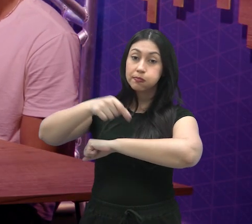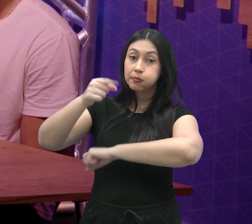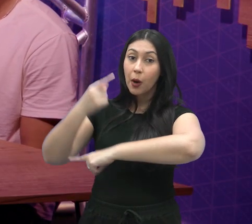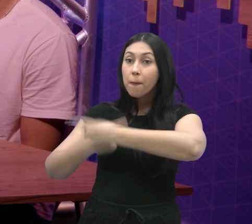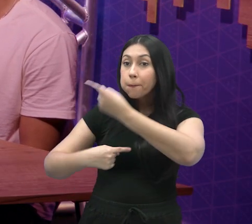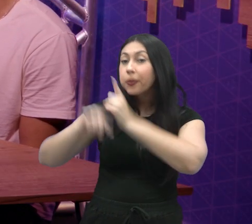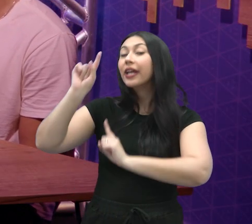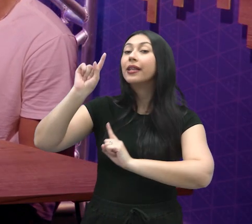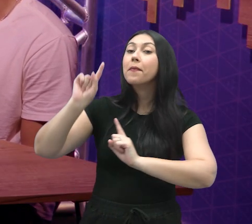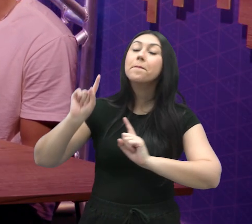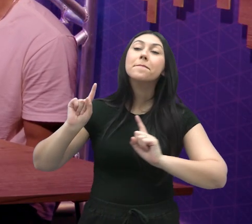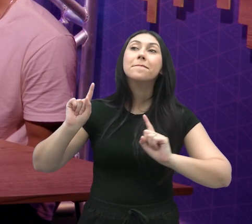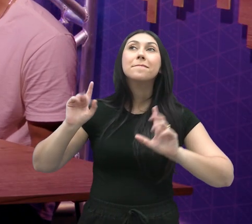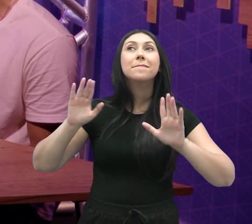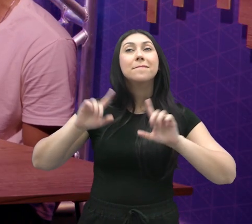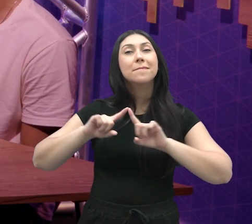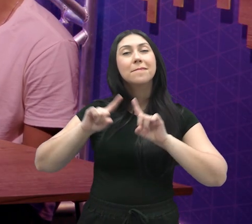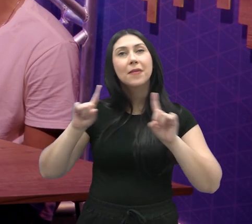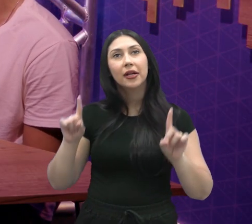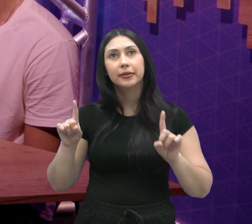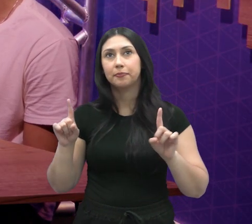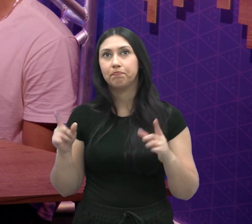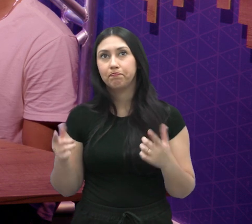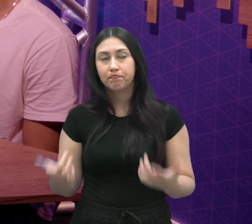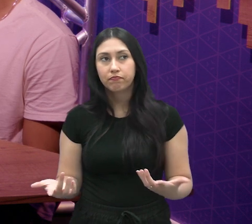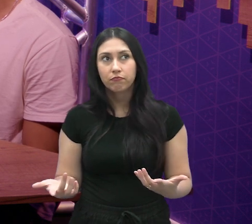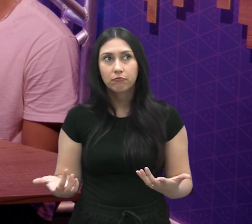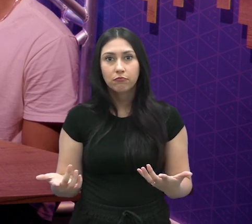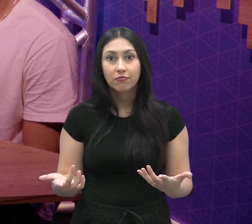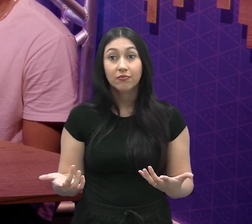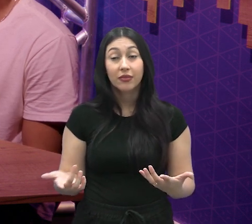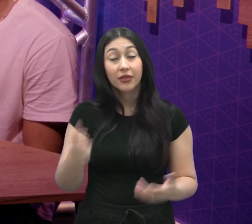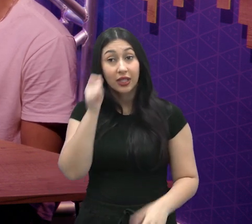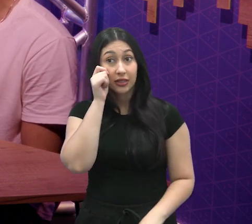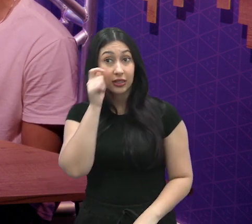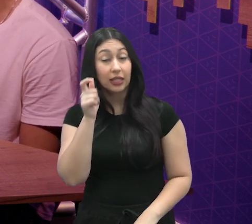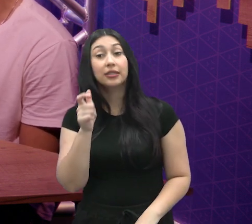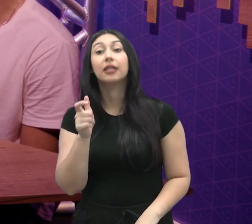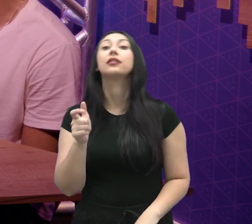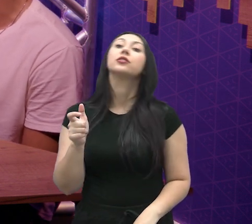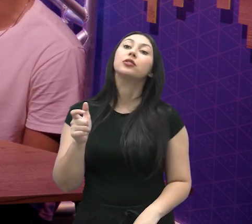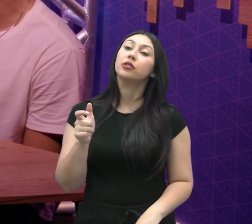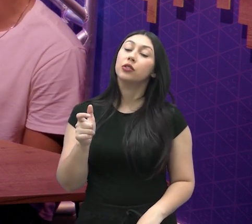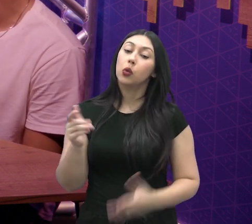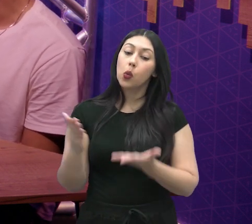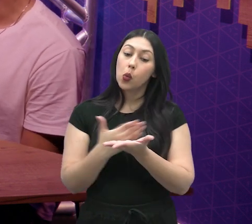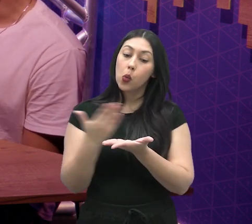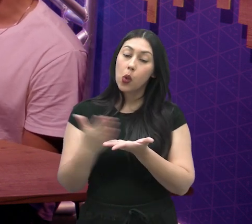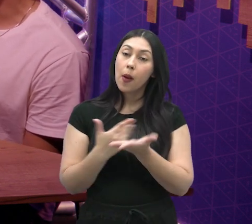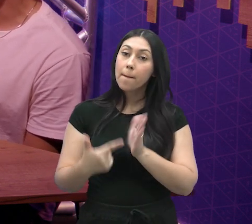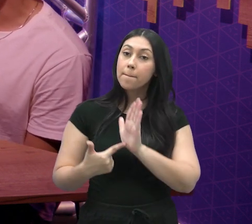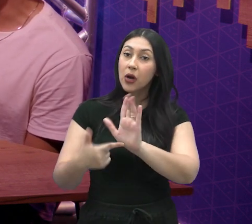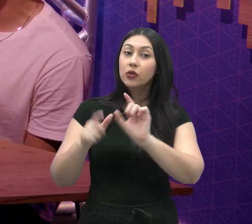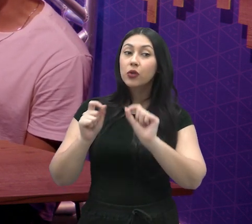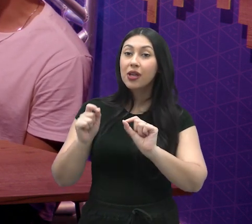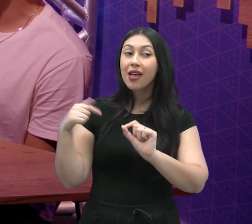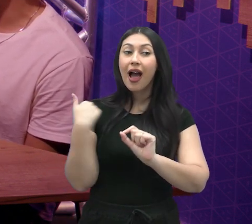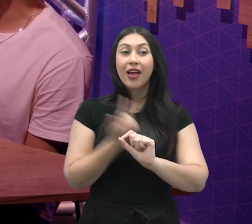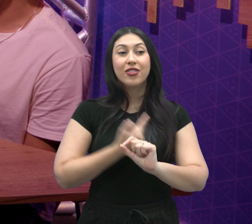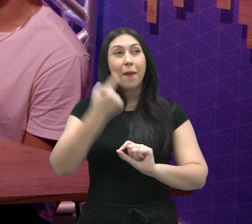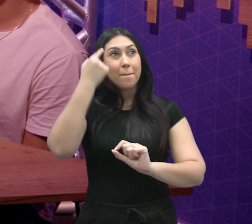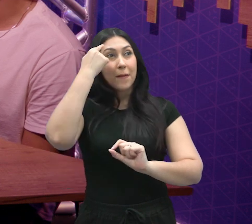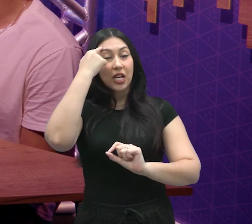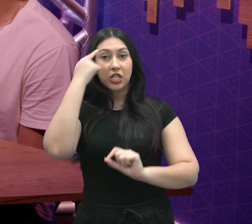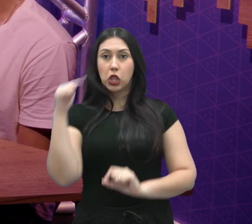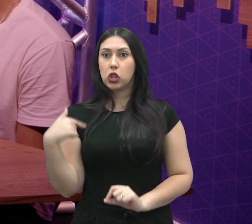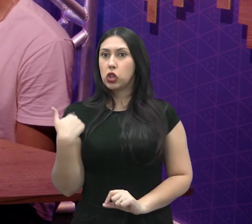Revolução Agrícola aconteceu. Só que a grande questão é que, isso é muito interessante que traz no livro, que a gente pensa que a